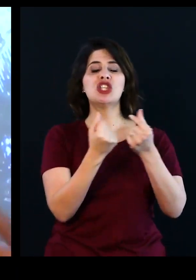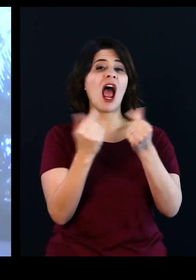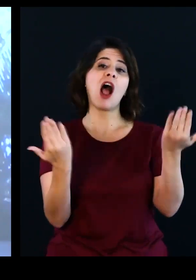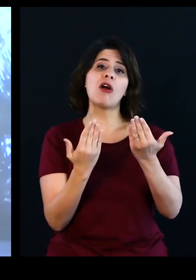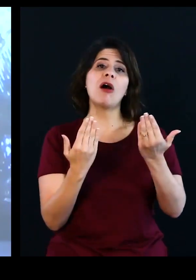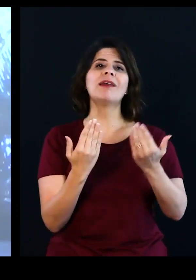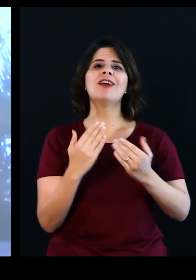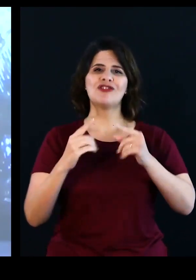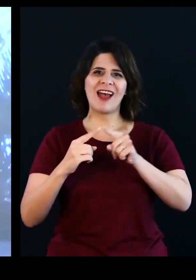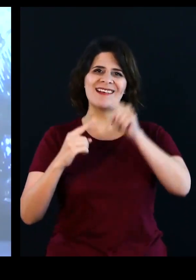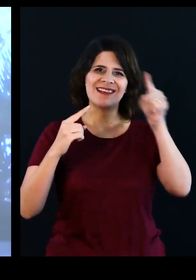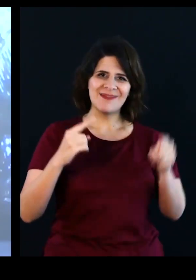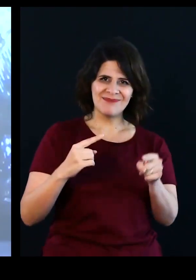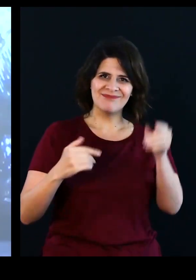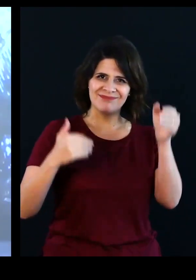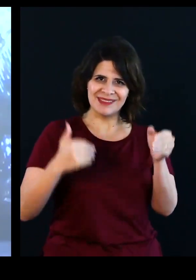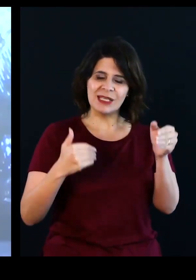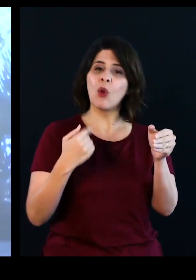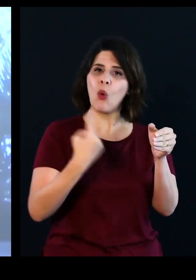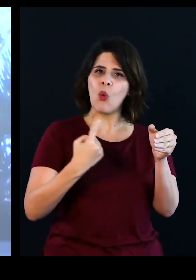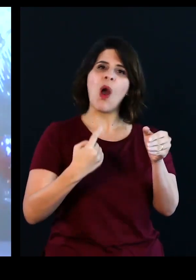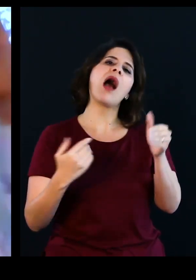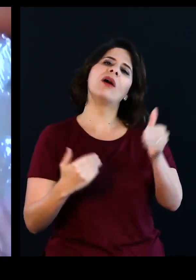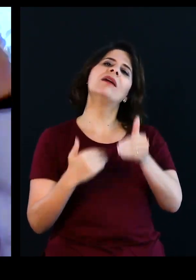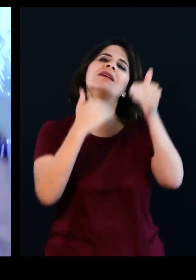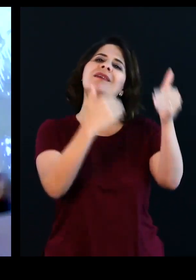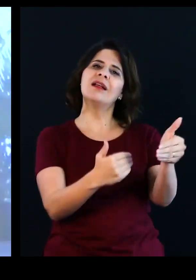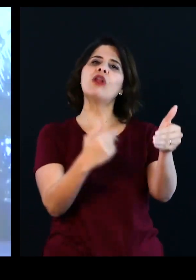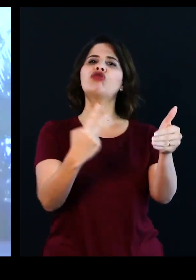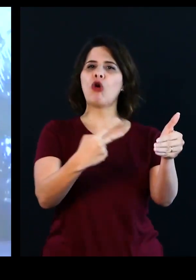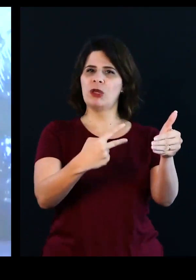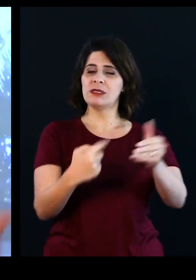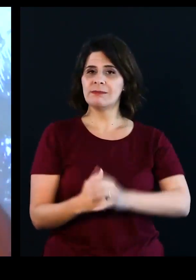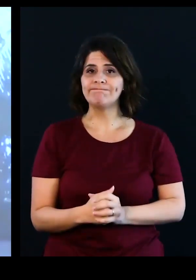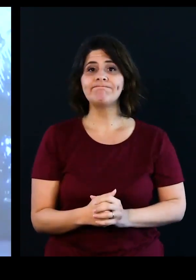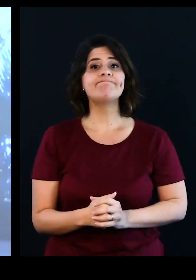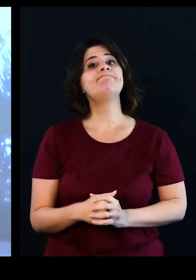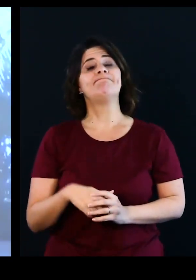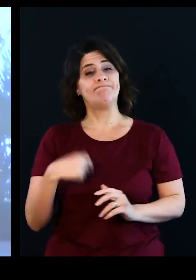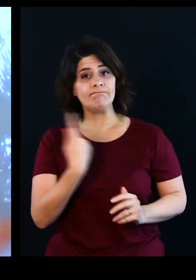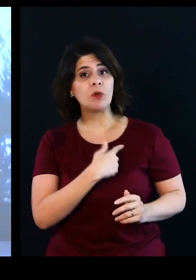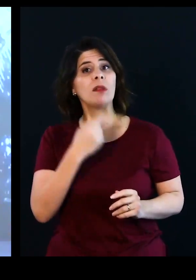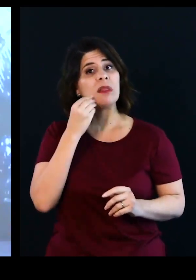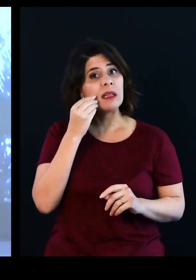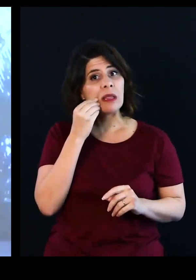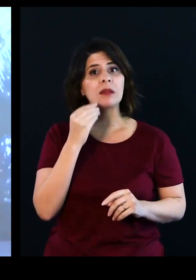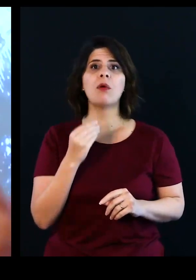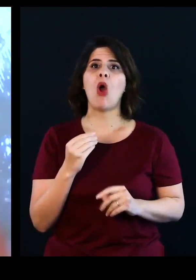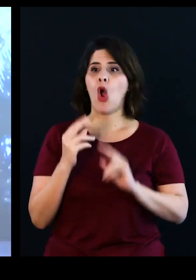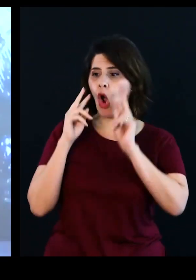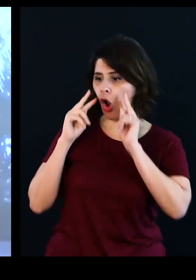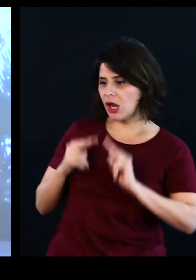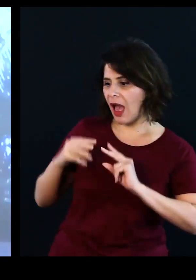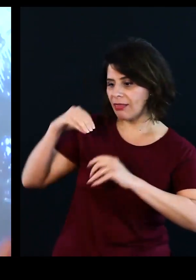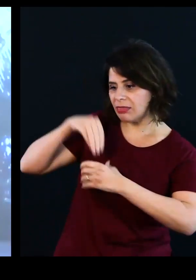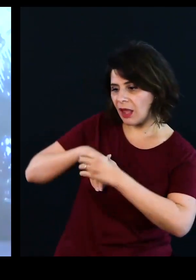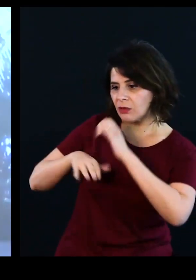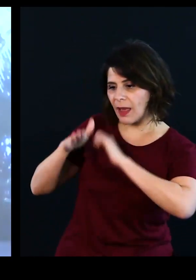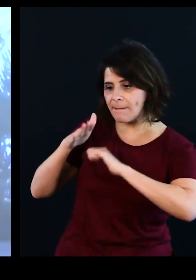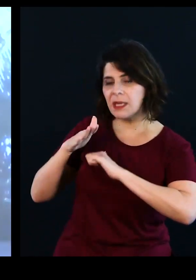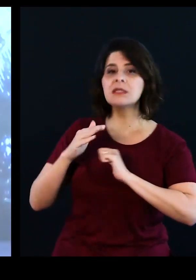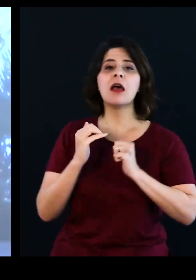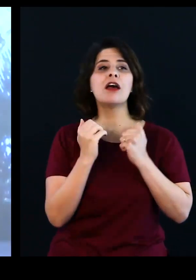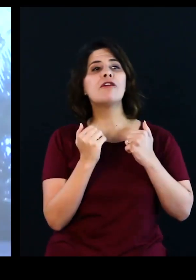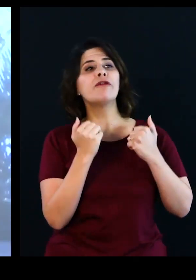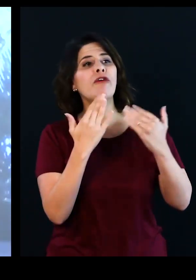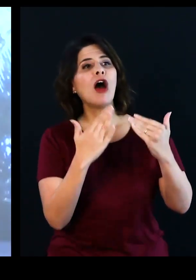um movimento que a gente está procurando fazer nessas diferentes dimensões, para dentro e para fora da corporação e para